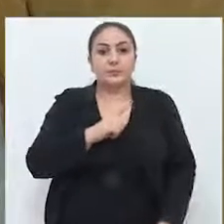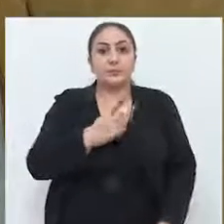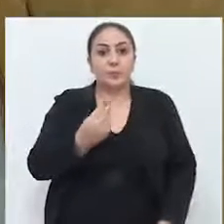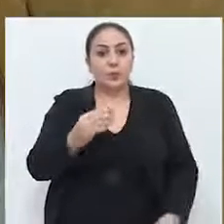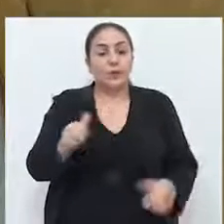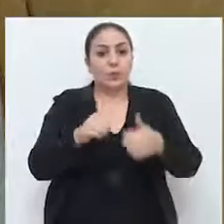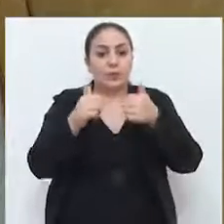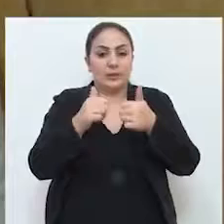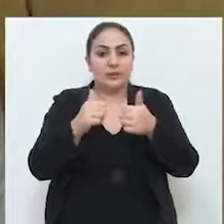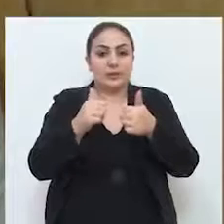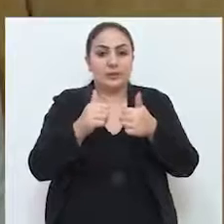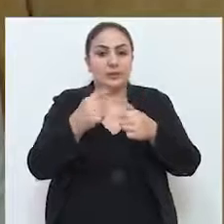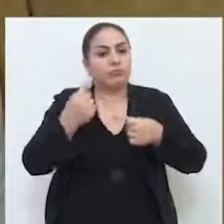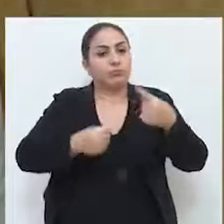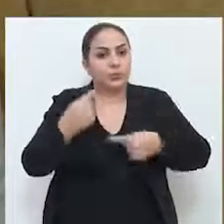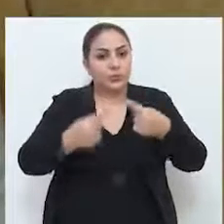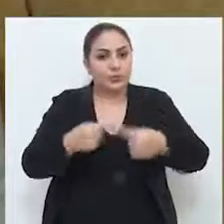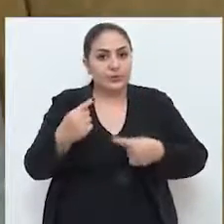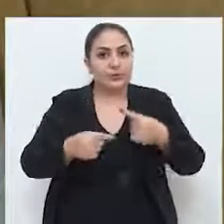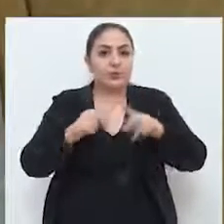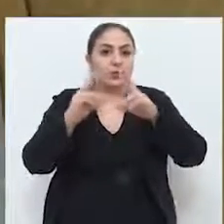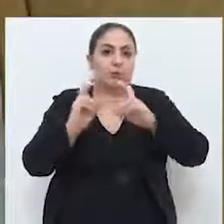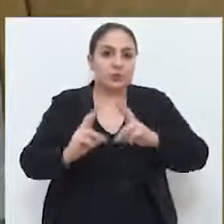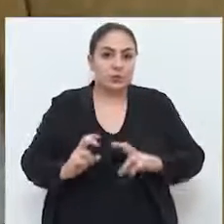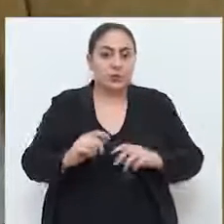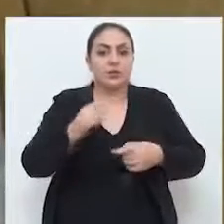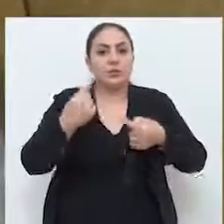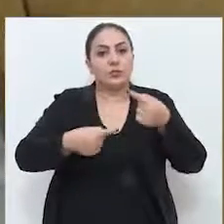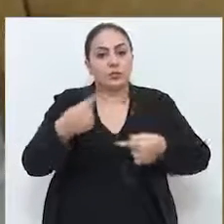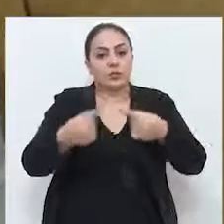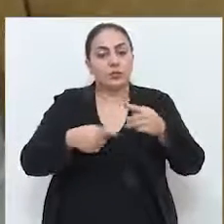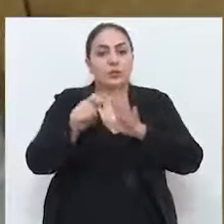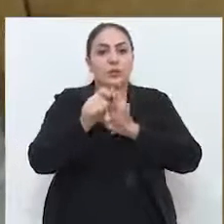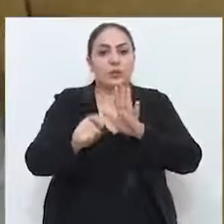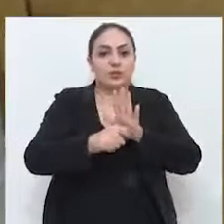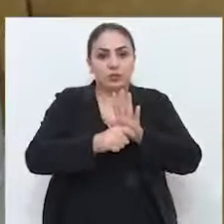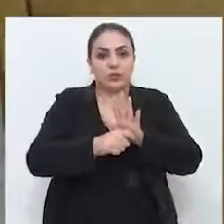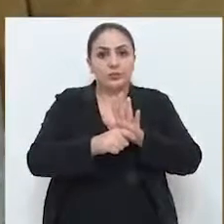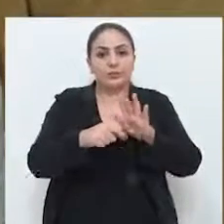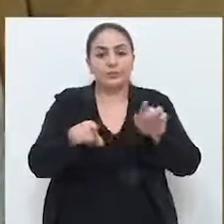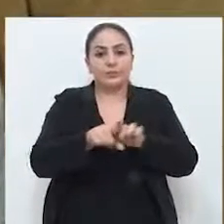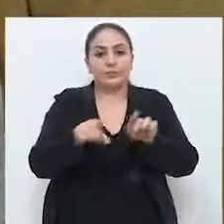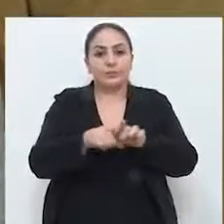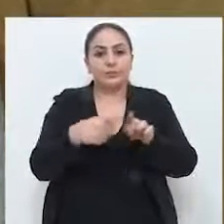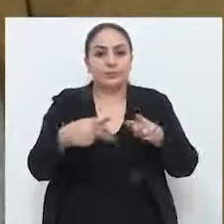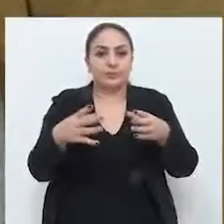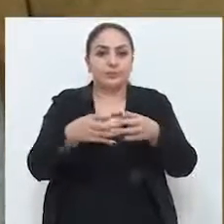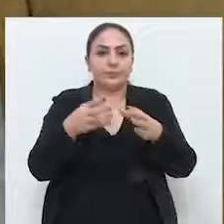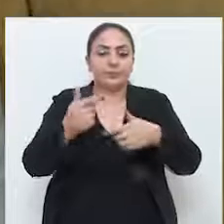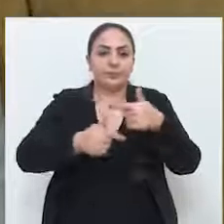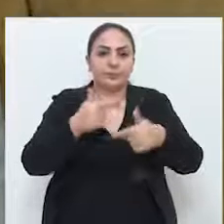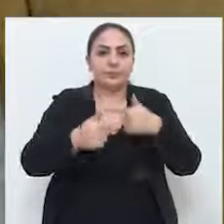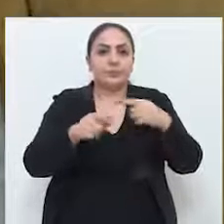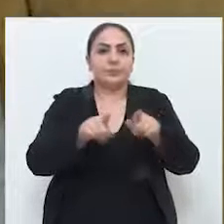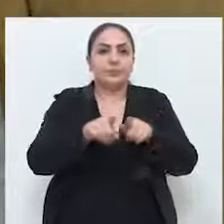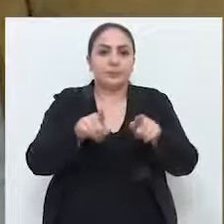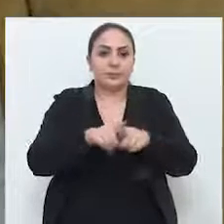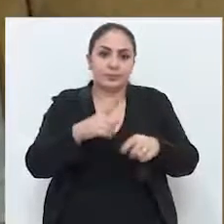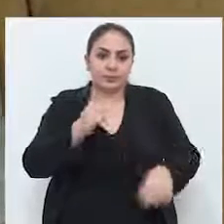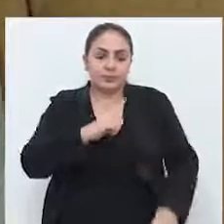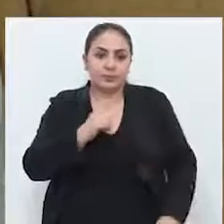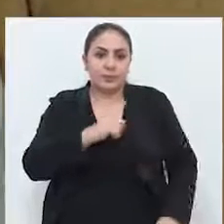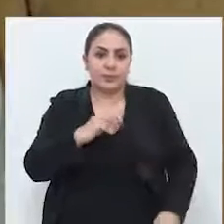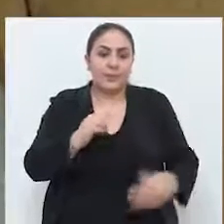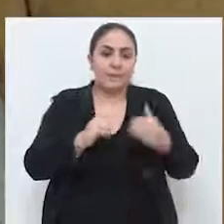muita qualidade na discussão dos temas, na discussão dos artigos, e esse grupo de trabalho, então, por isso que